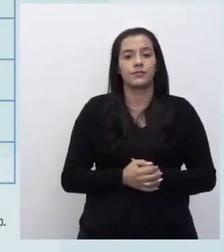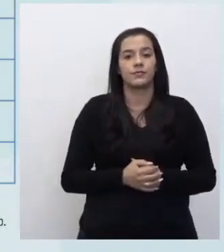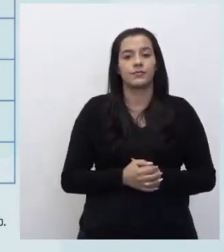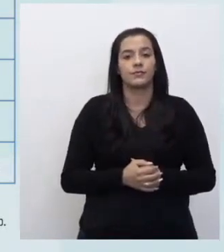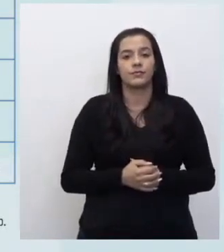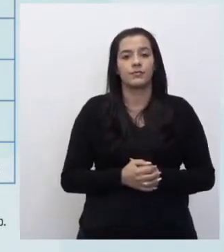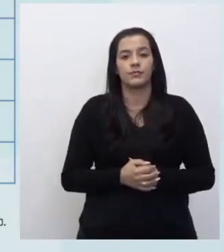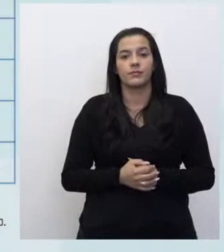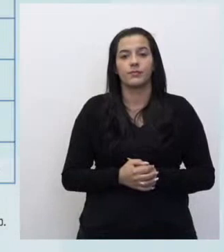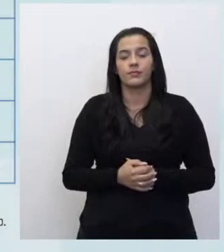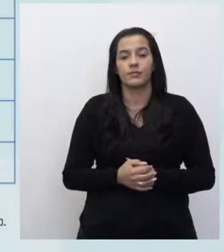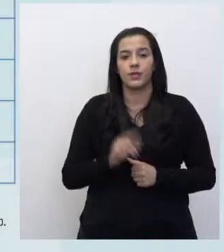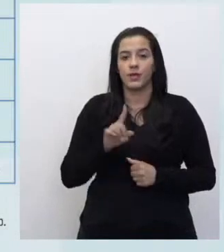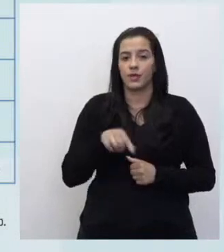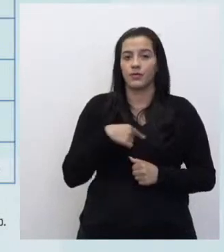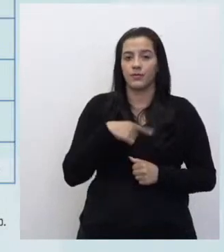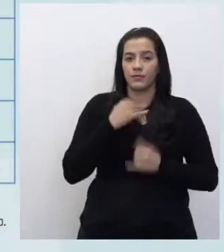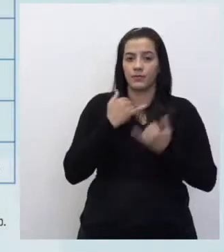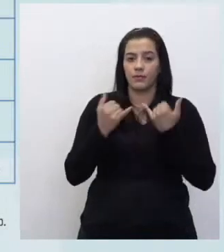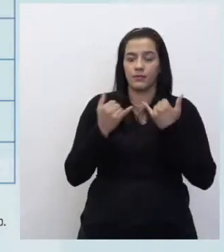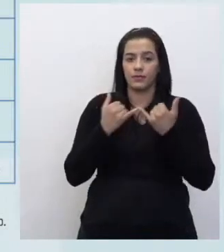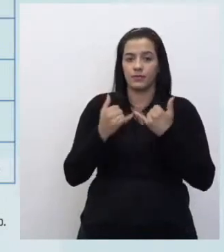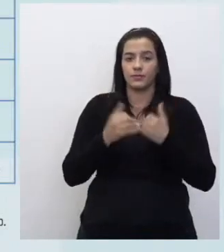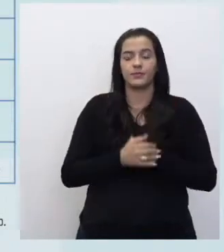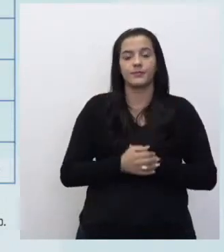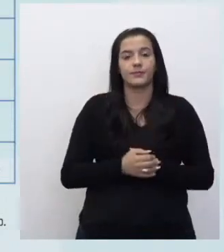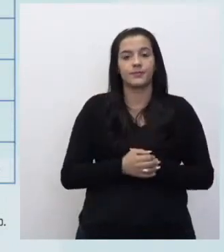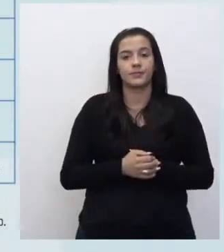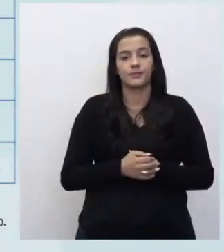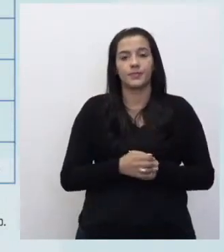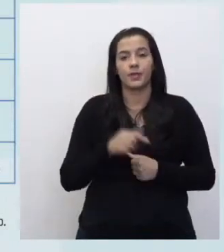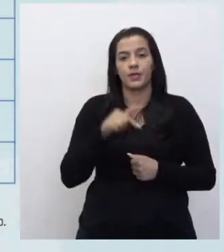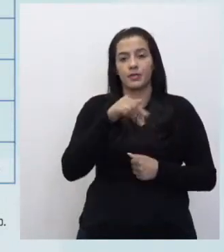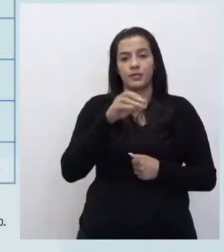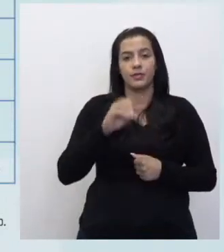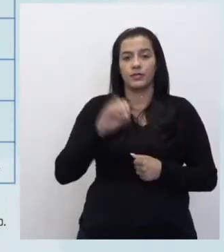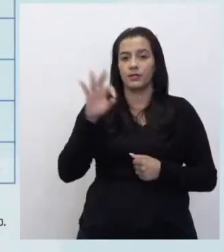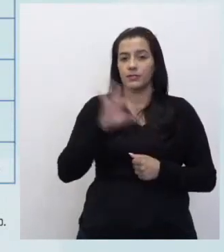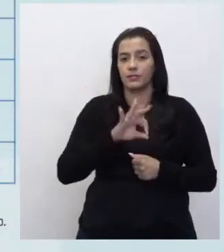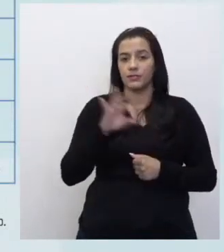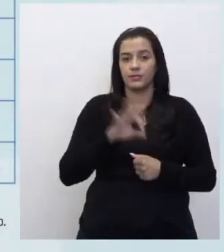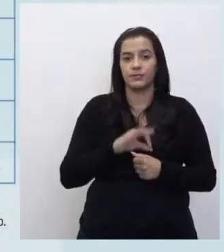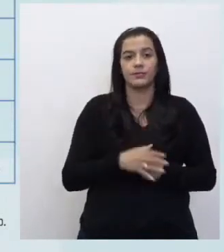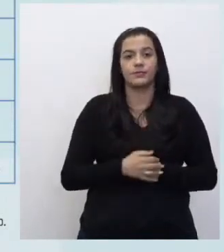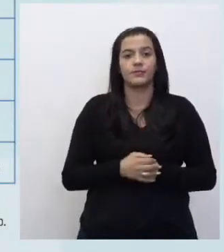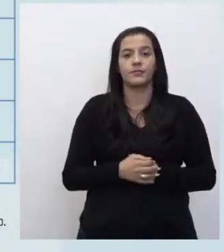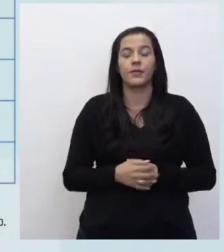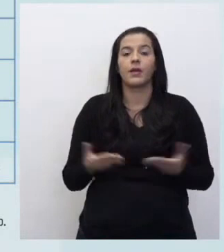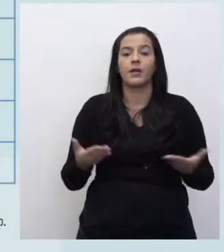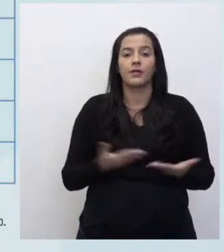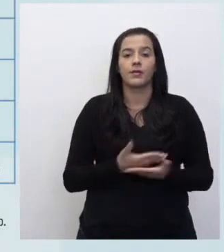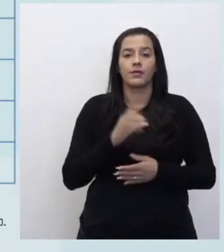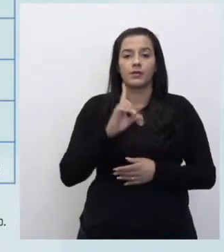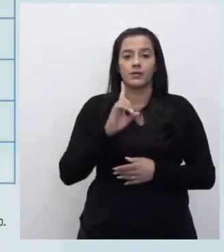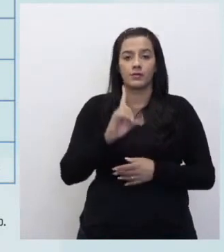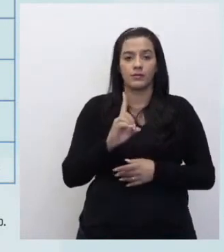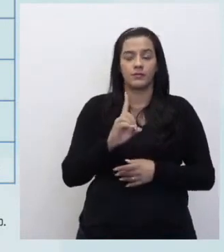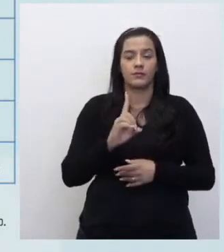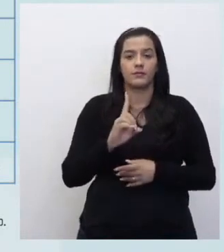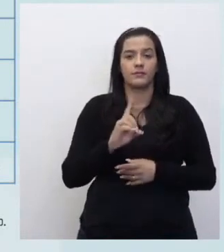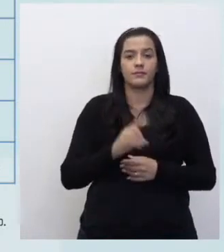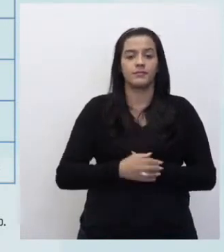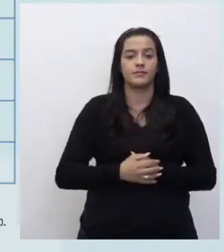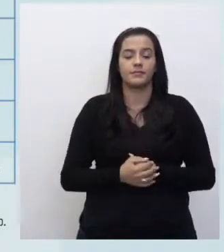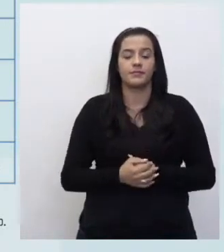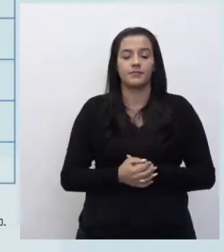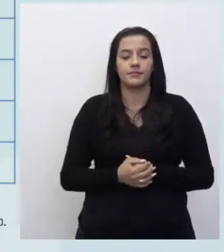eu coloquei immediately. Okay. 70%. 70%. Letter D. Letra D. Teens who use apps